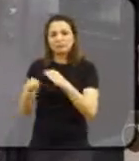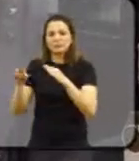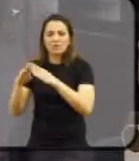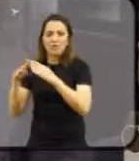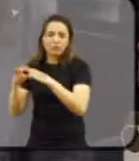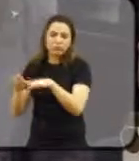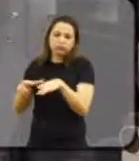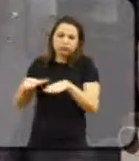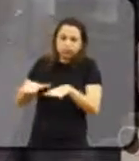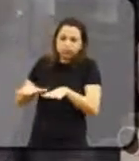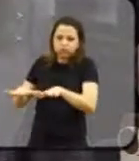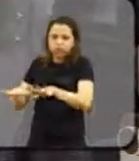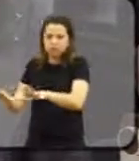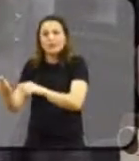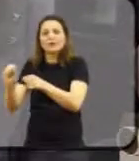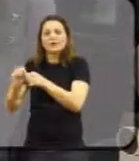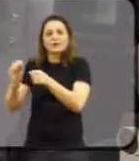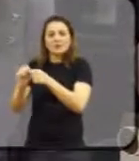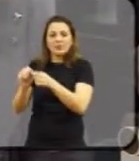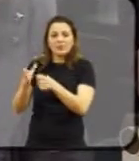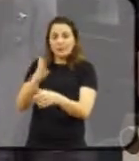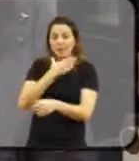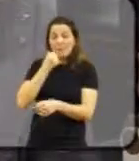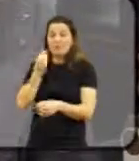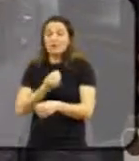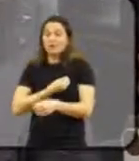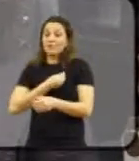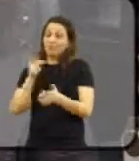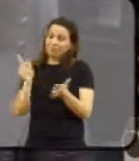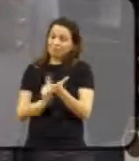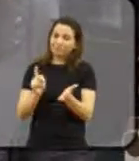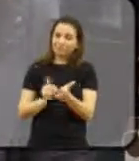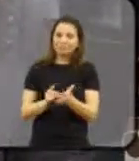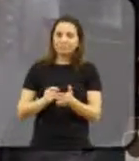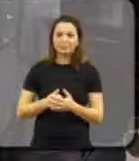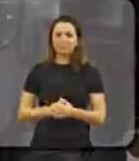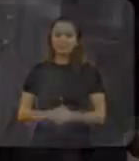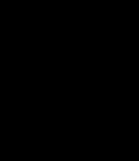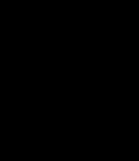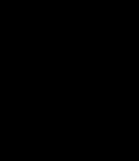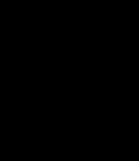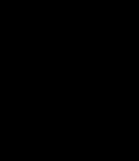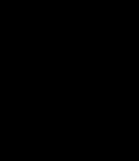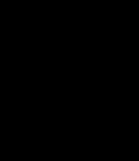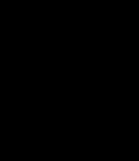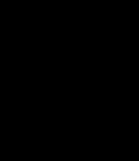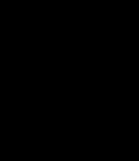casa e já vai fazendo. Você acha que com certeza você melhora de vida a partir de agora? Com certeza.